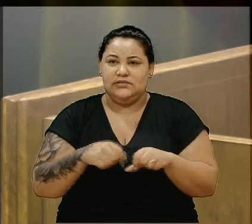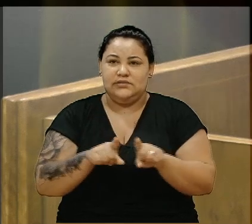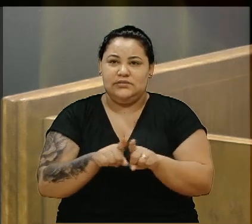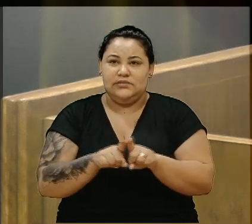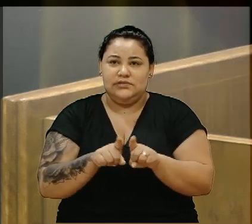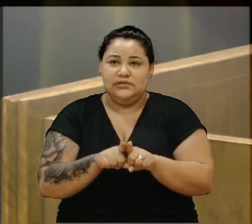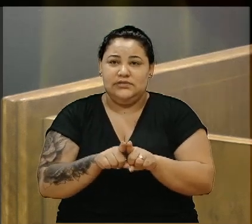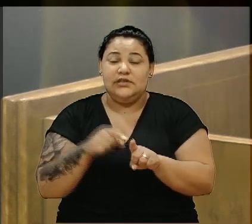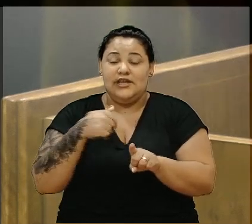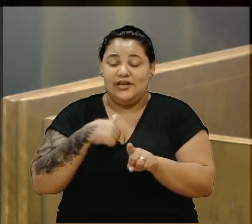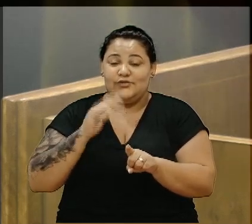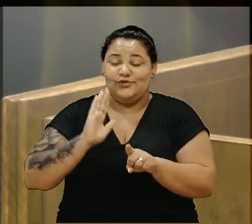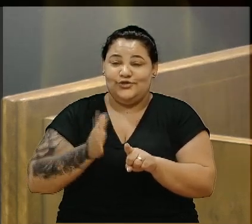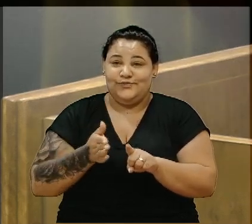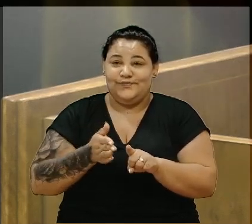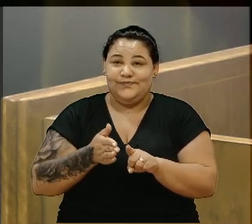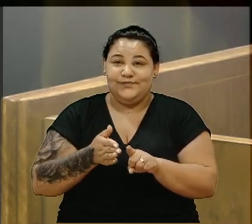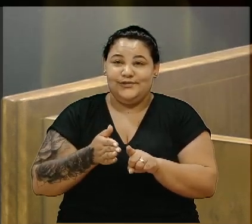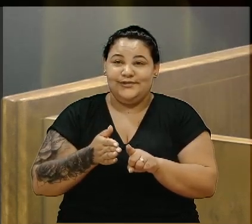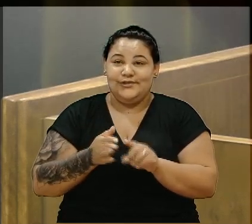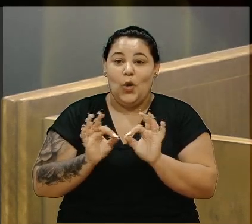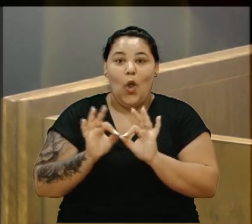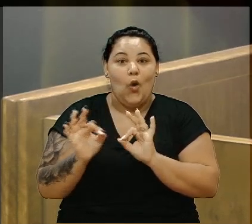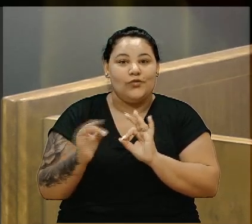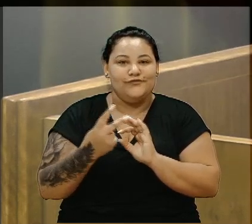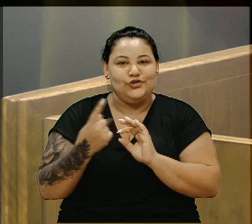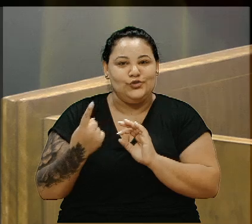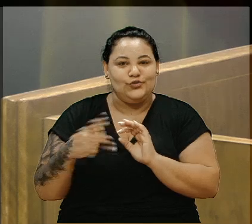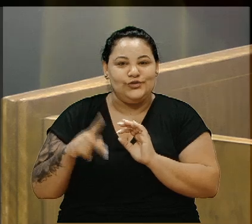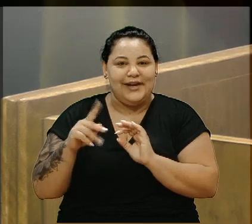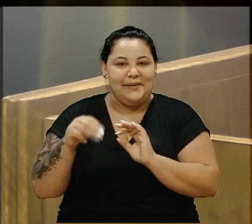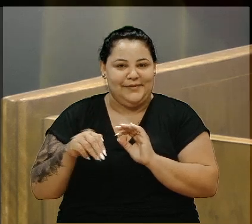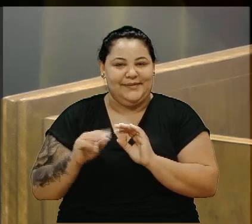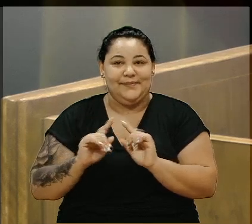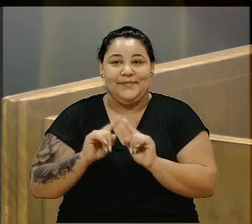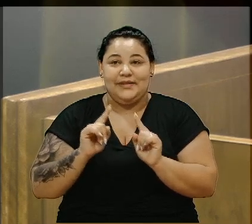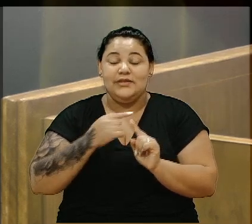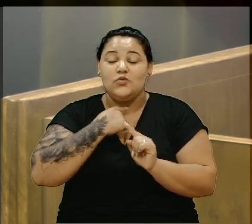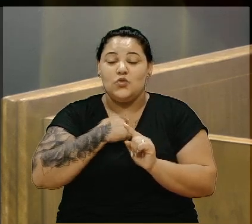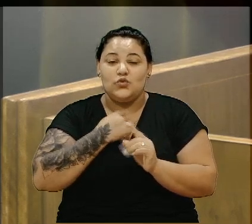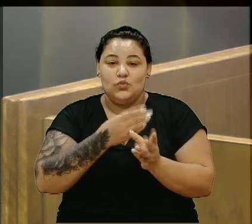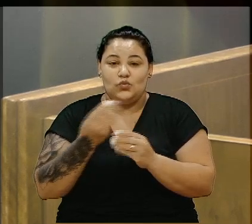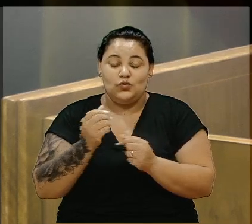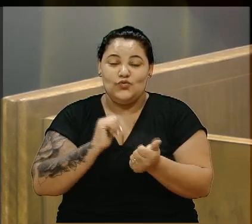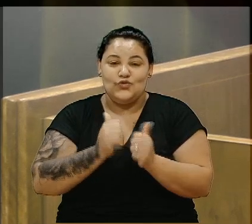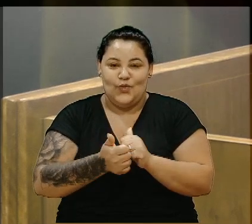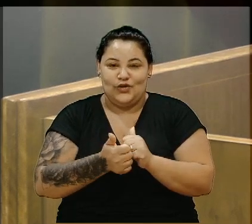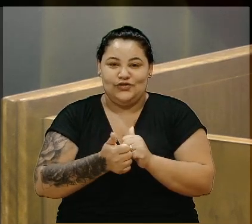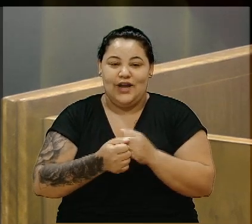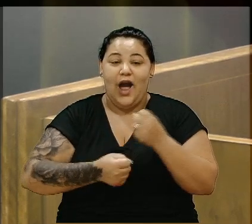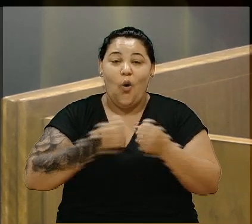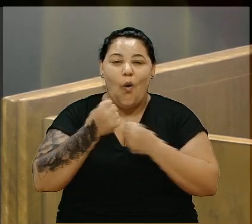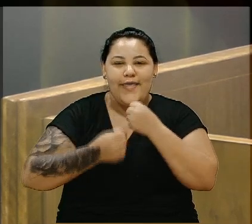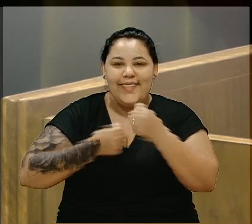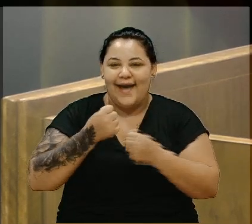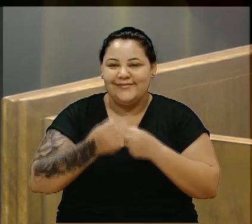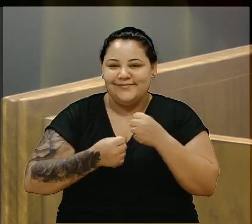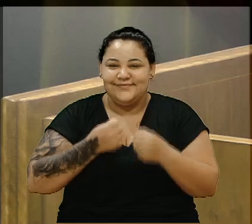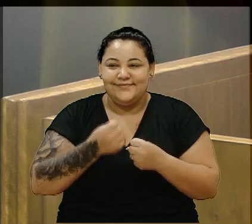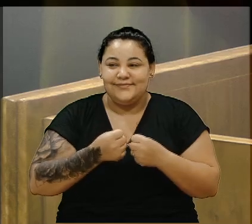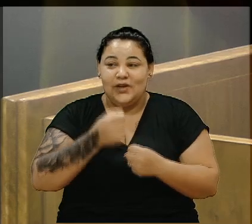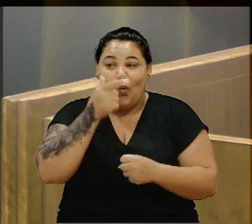Nem cheguei, estou longe ainda dos 21, mas gosto muito desse esporte, acho que esse é um esporte que tem conquistado cada vez